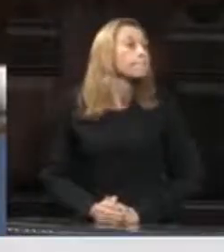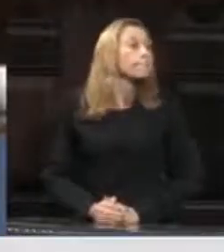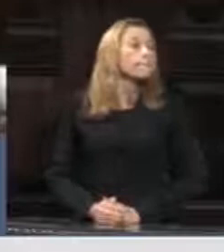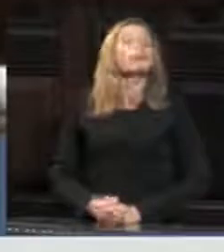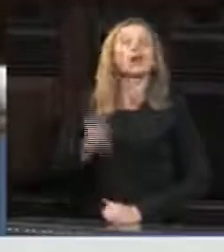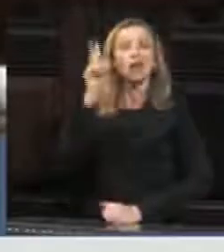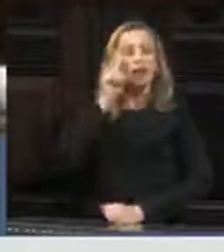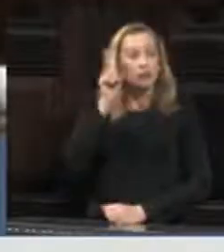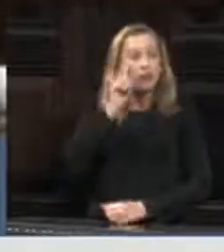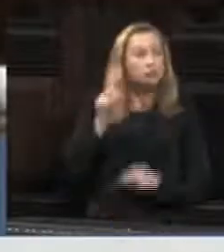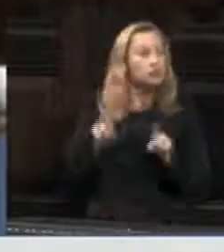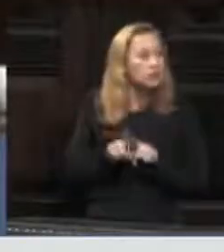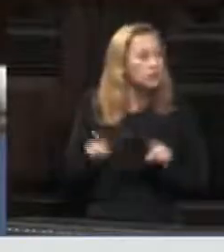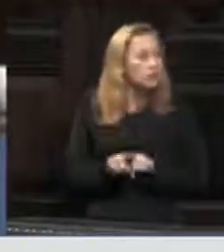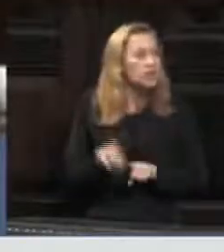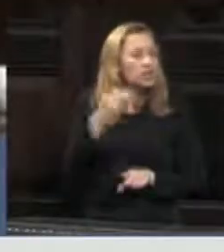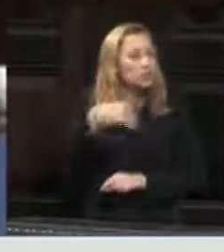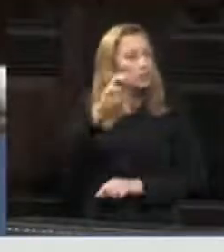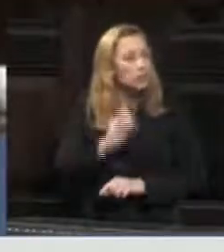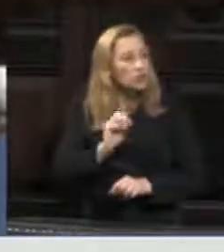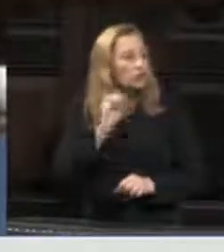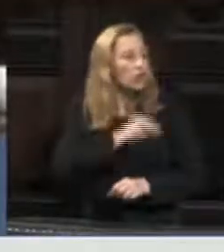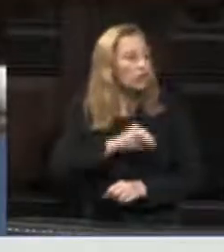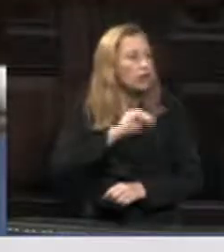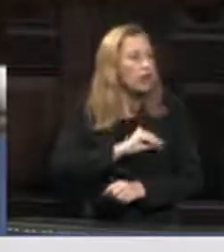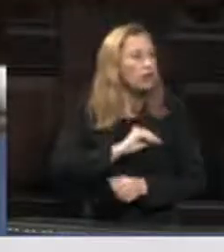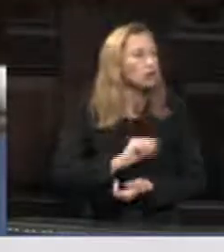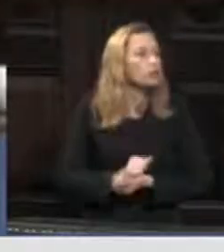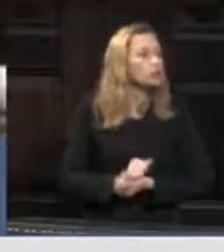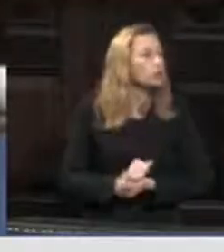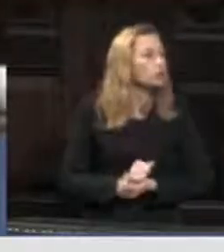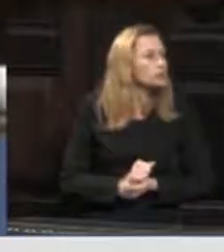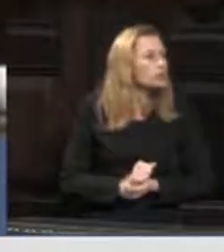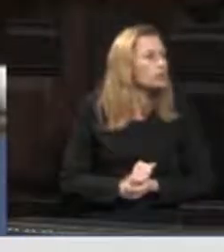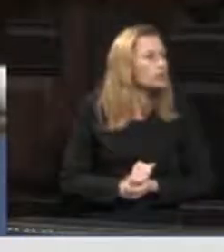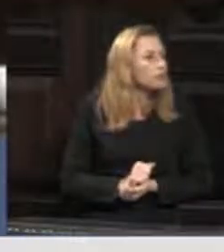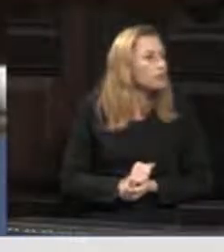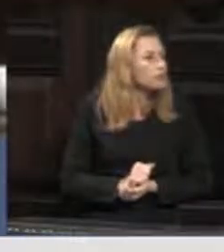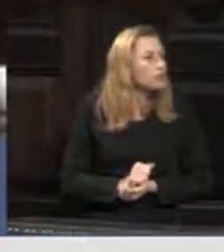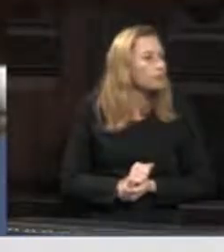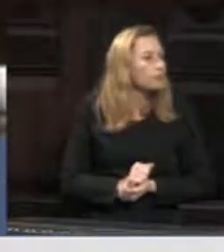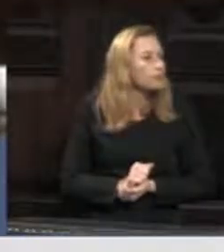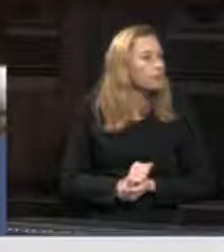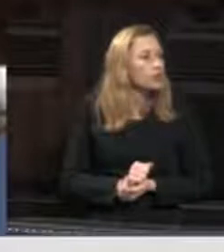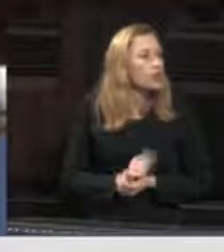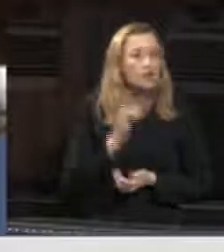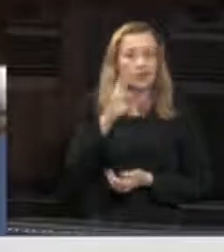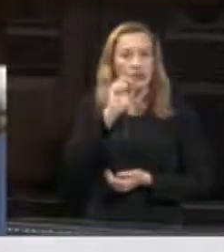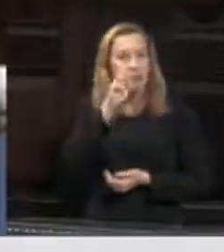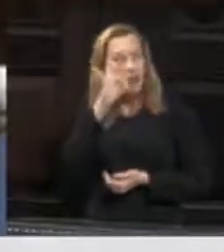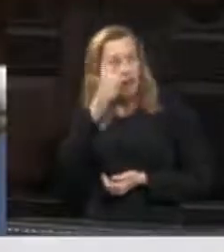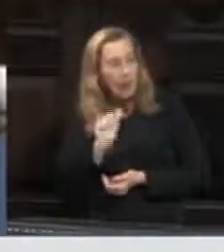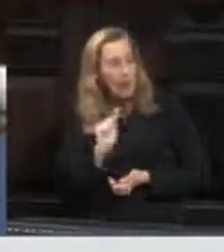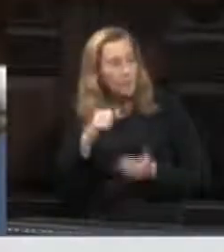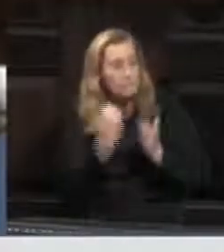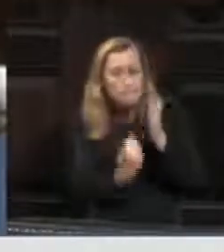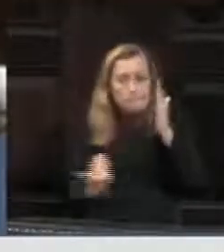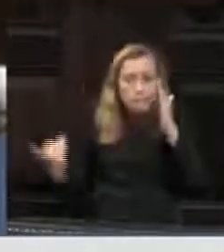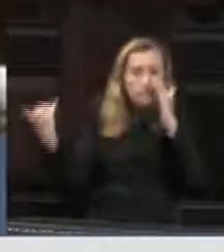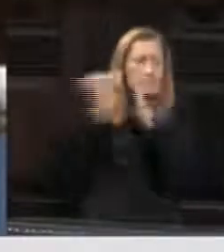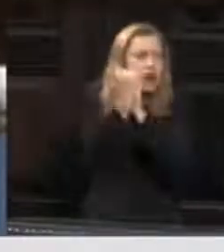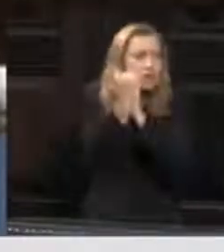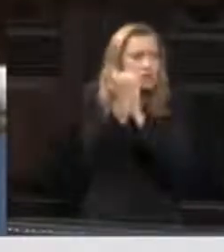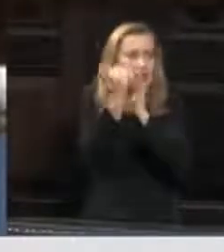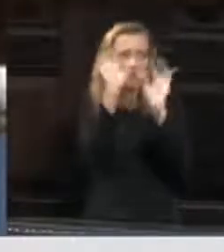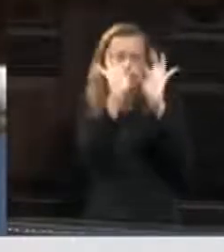lembrando que o piso salarial o o o tabela máxima o nível máximo